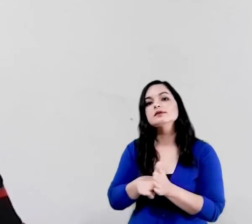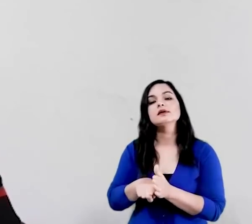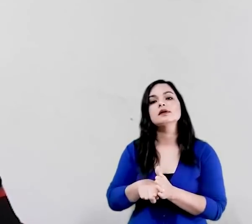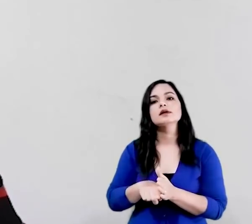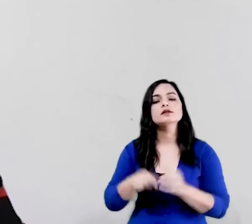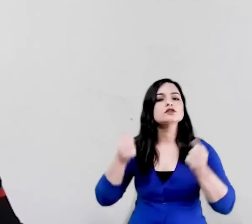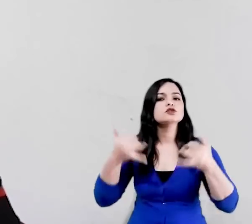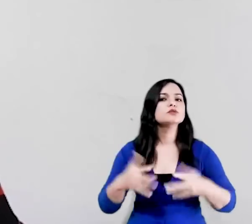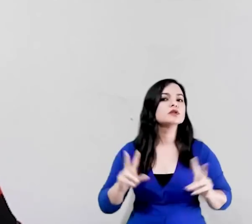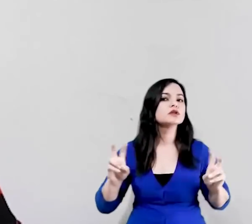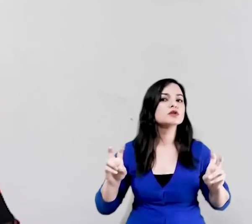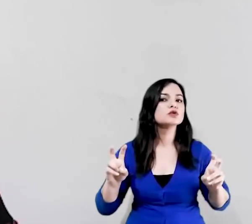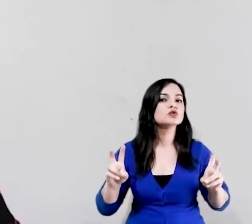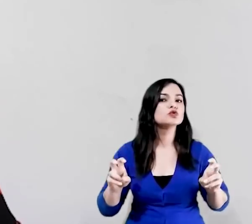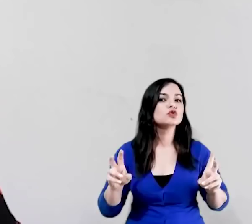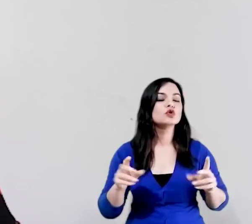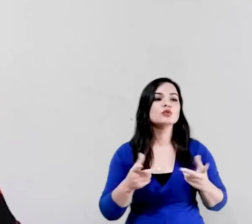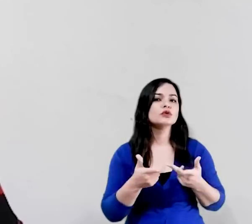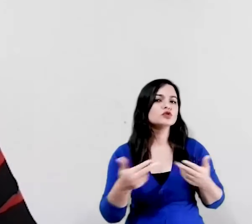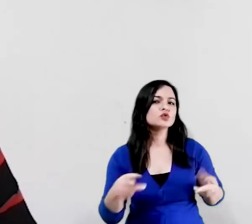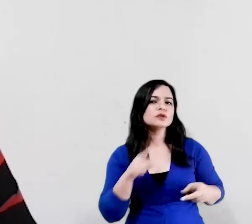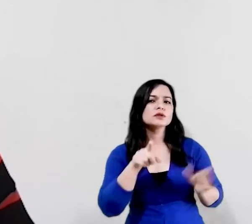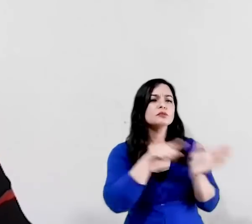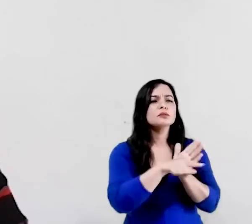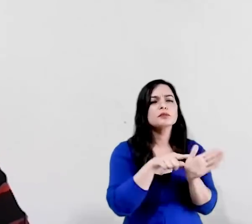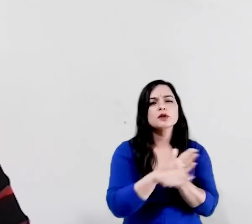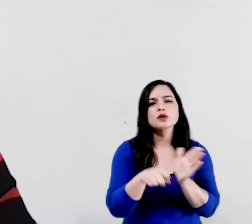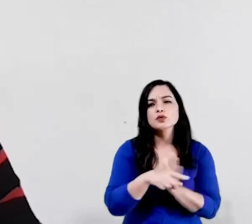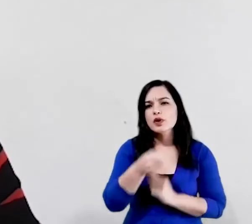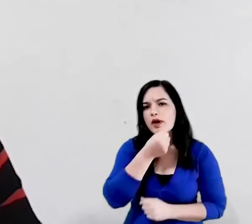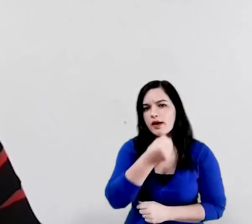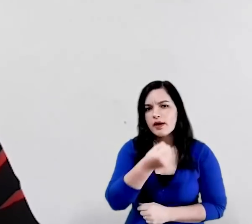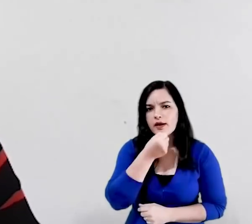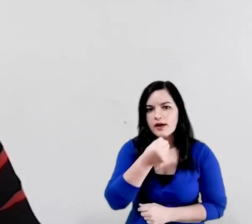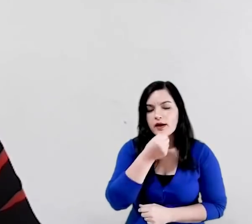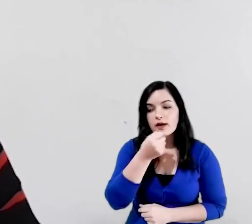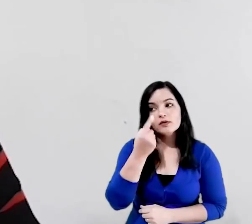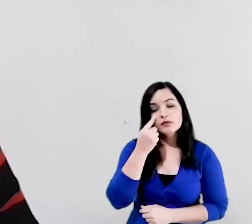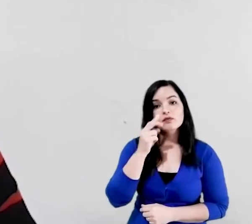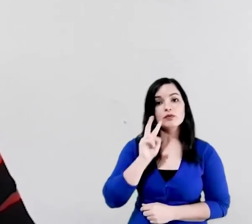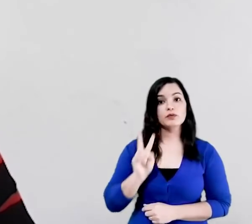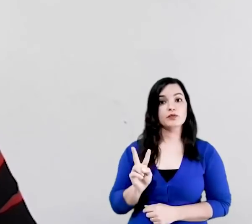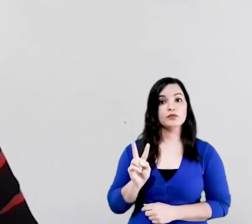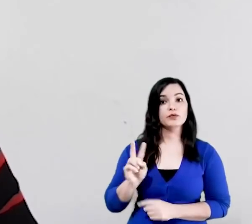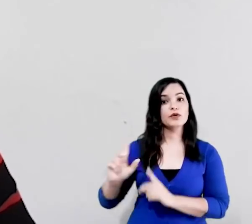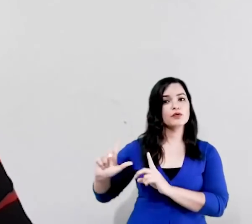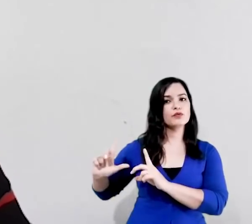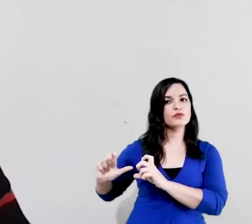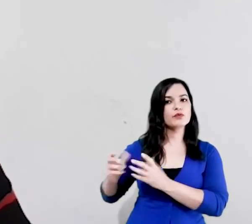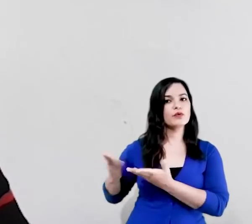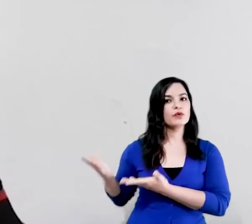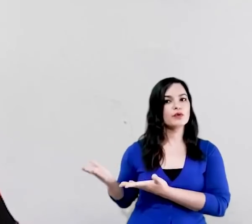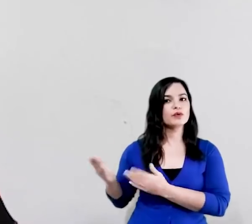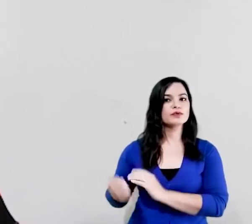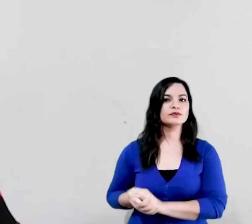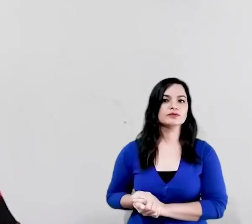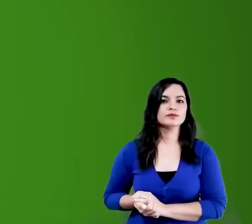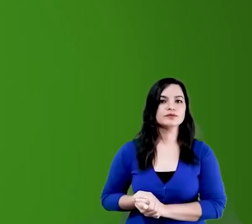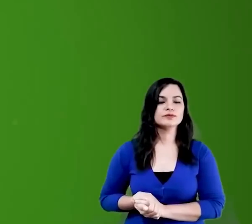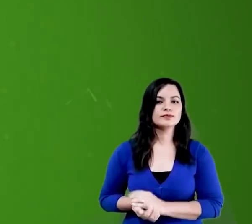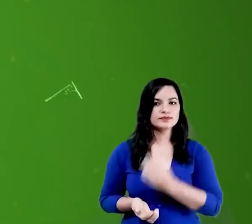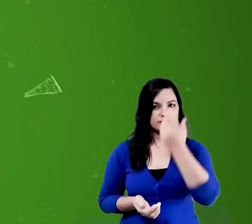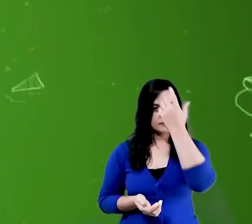vocês acabaram de usar aí na entrevista. Observe essa imagem que eu coloquei aí para